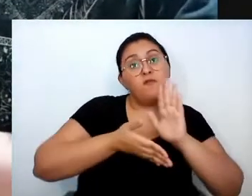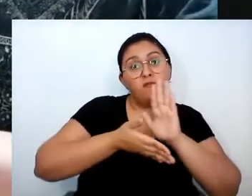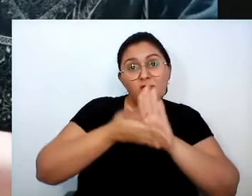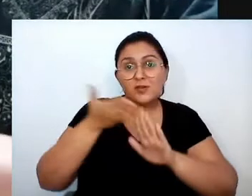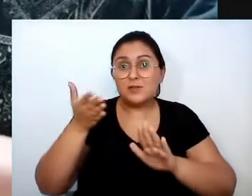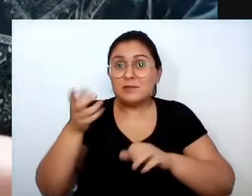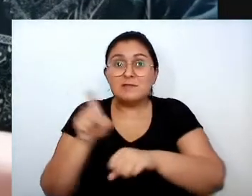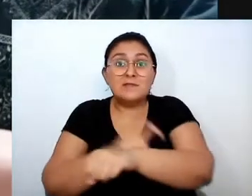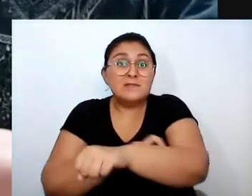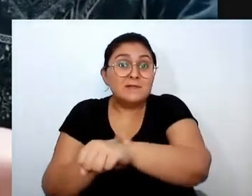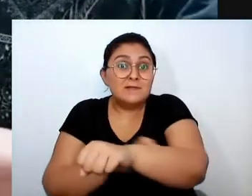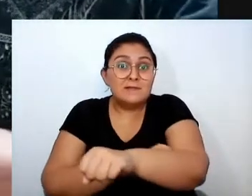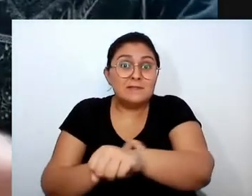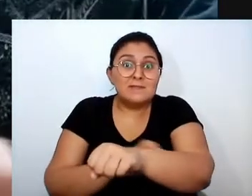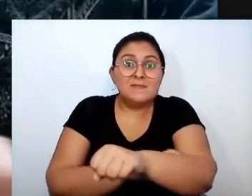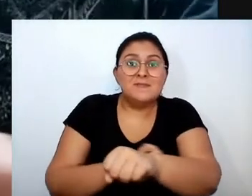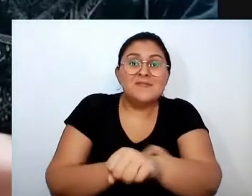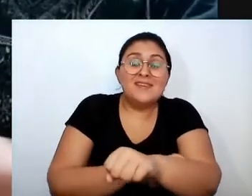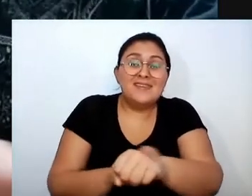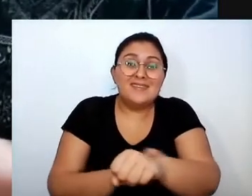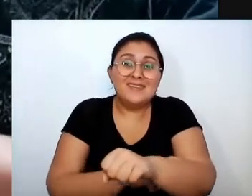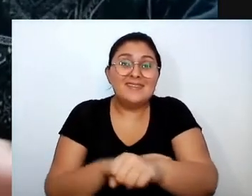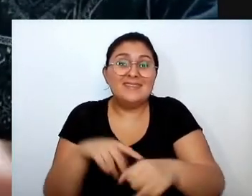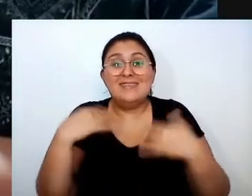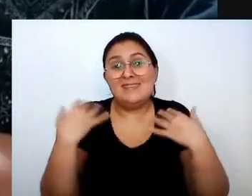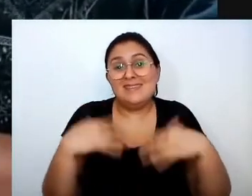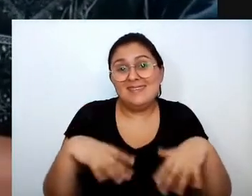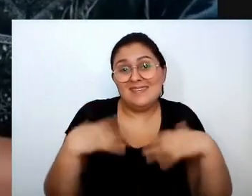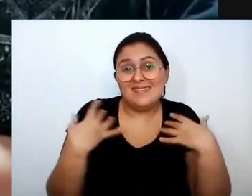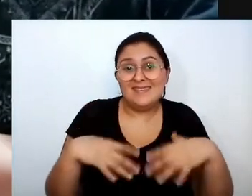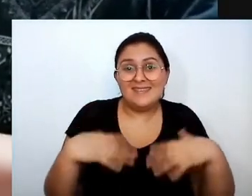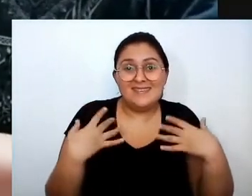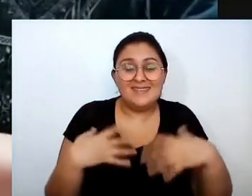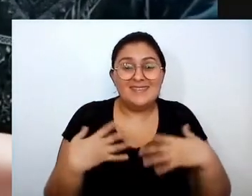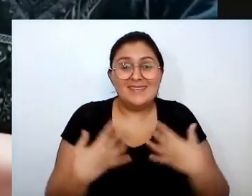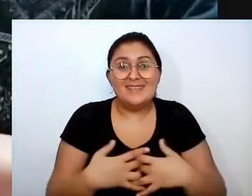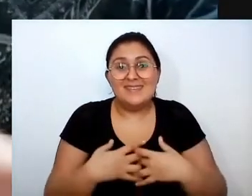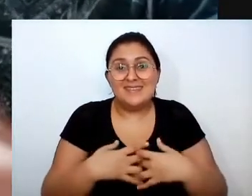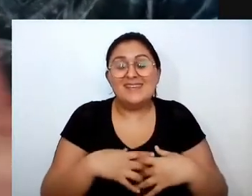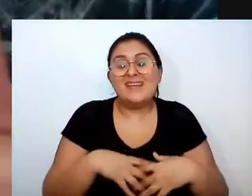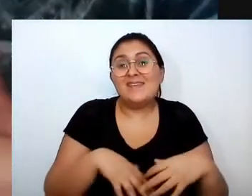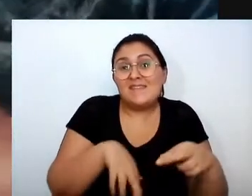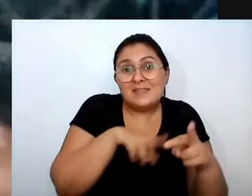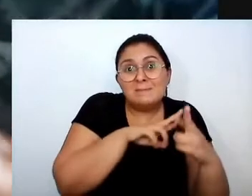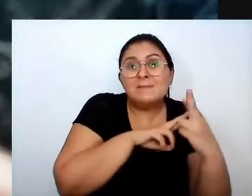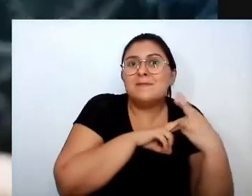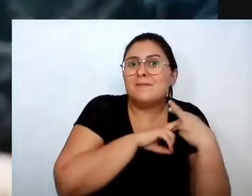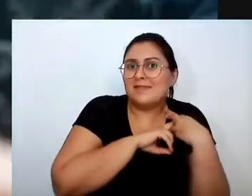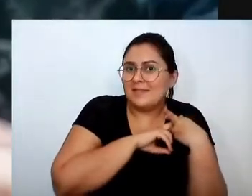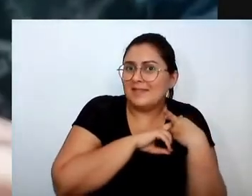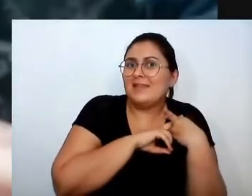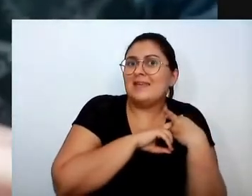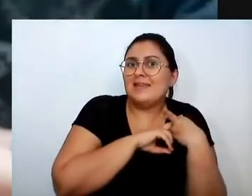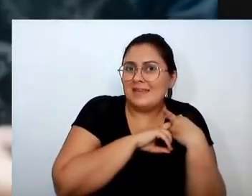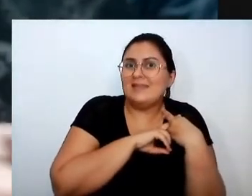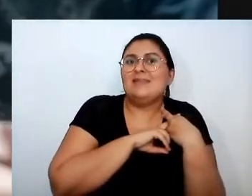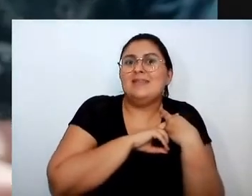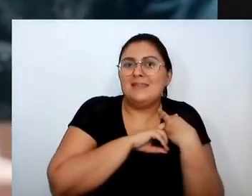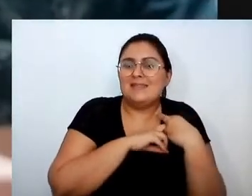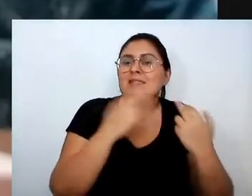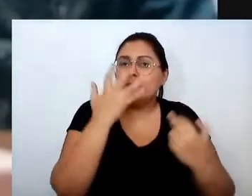nervoso, muito nervoso, né, porque hum, sim, a responsabilidade, né, é uma responsabilidade grande,